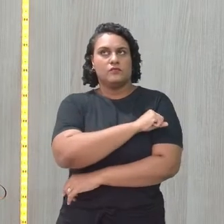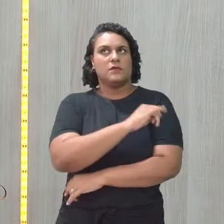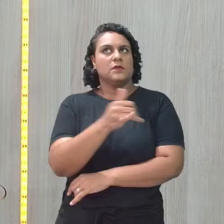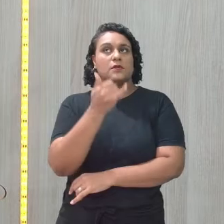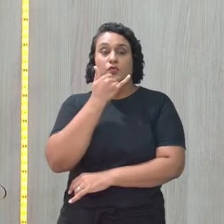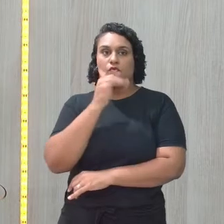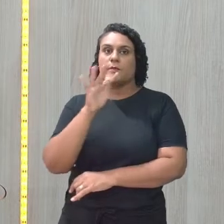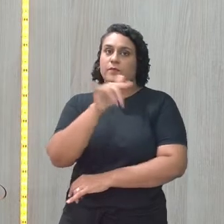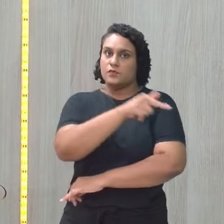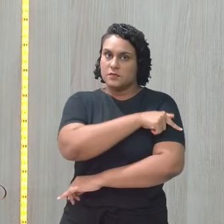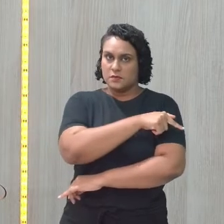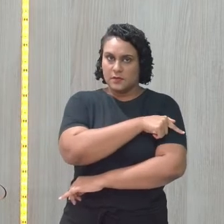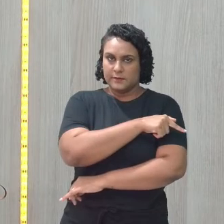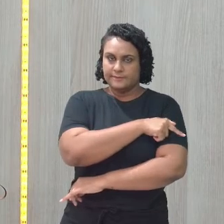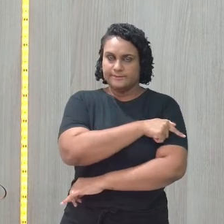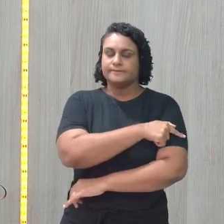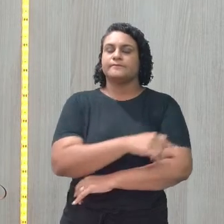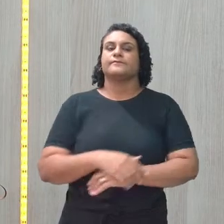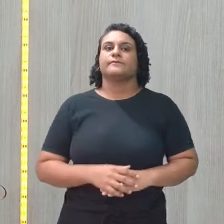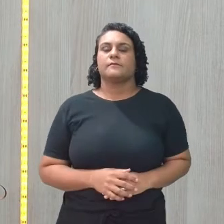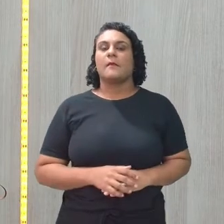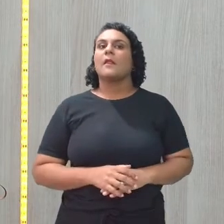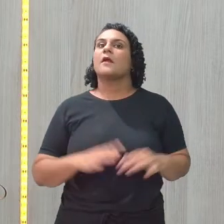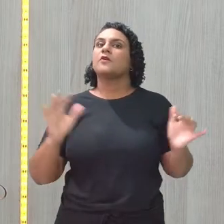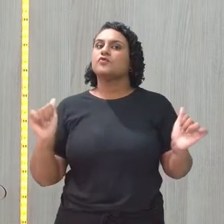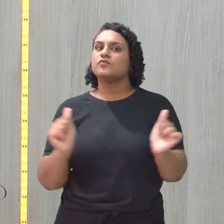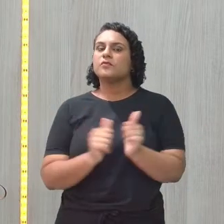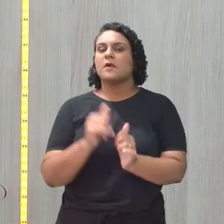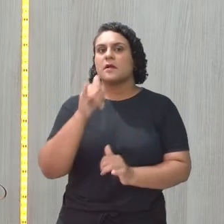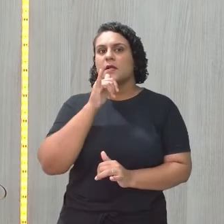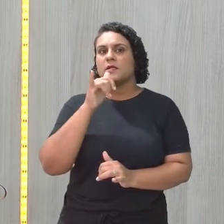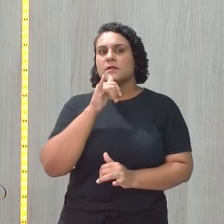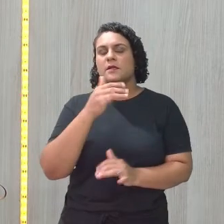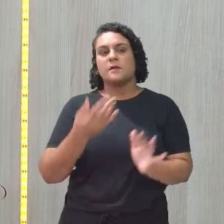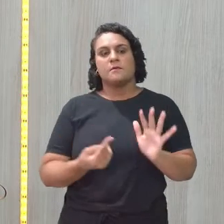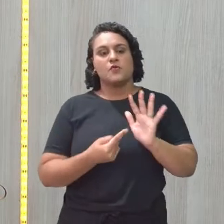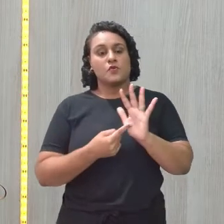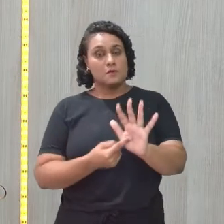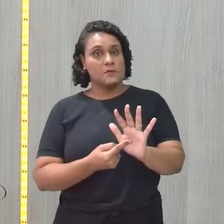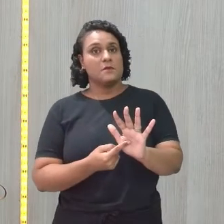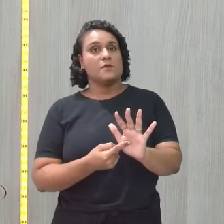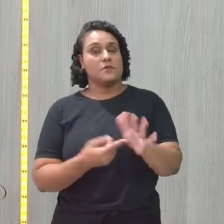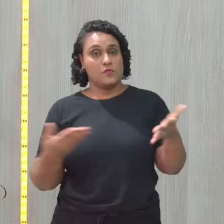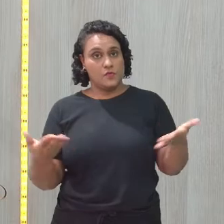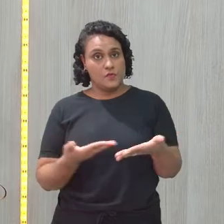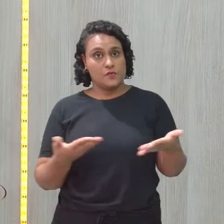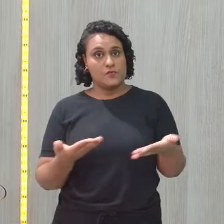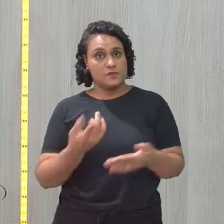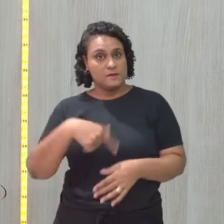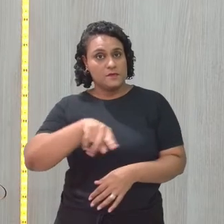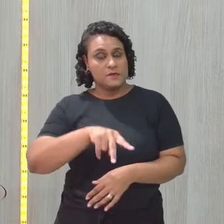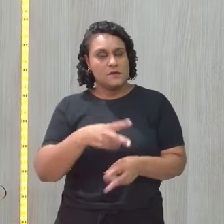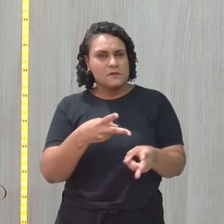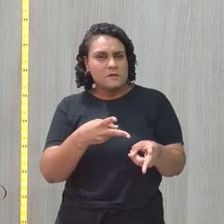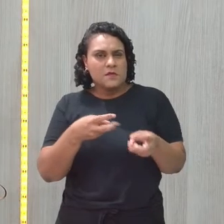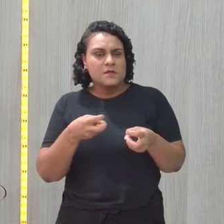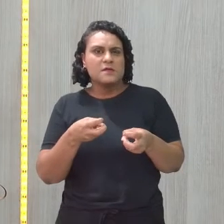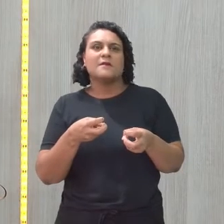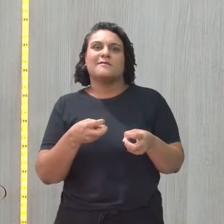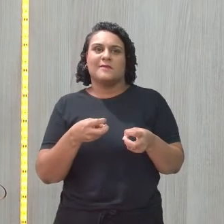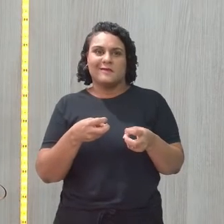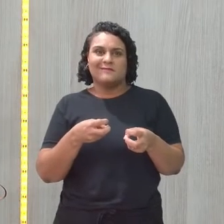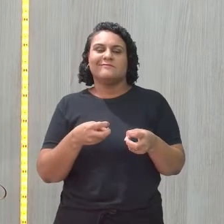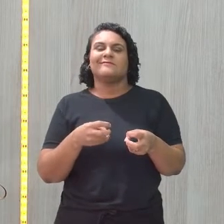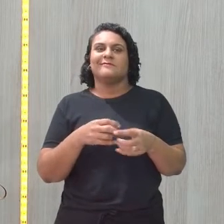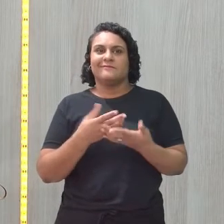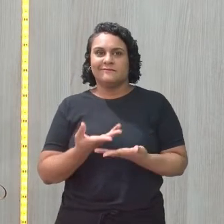no 7º ano, e juntando com esse exemplo que Pedro está trazendo aí, você começa a perceber o grande universo que tem